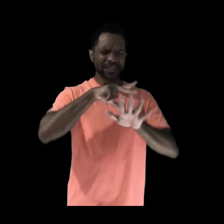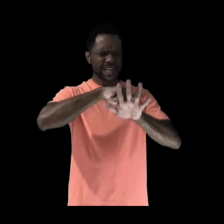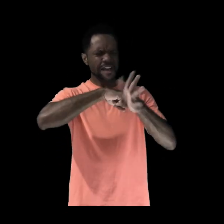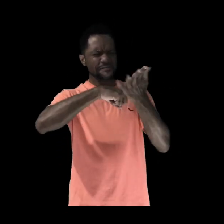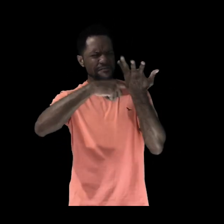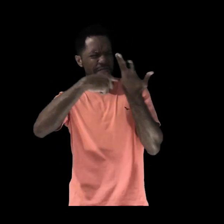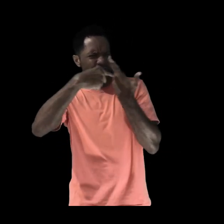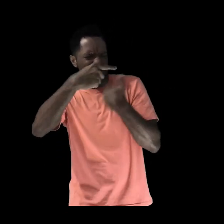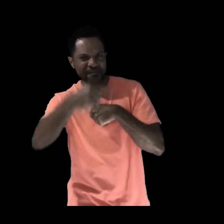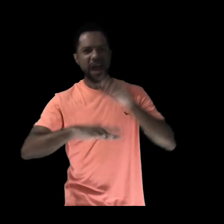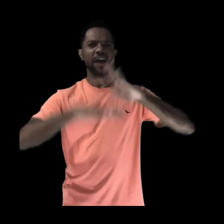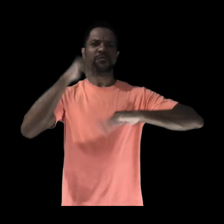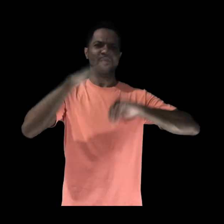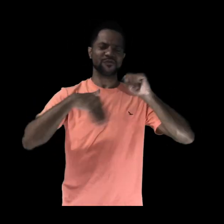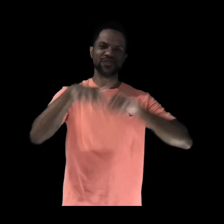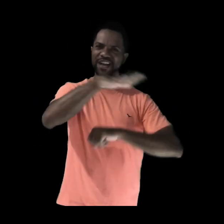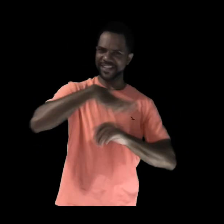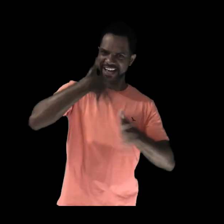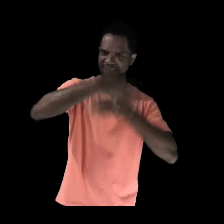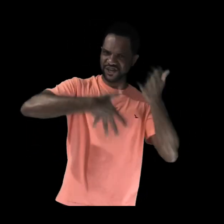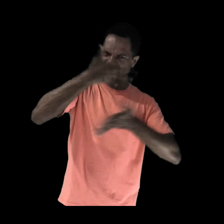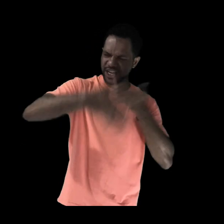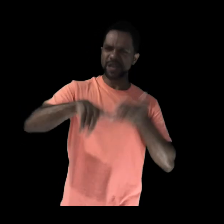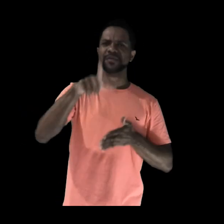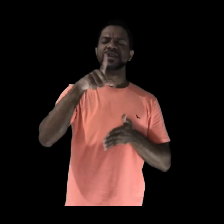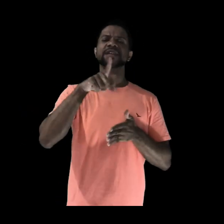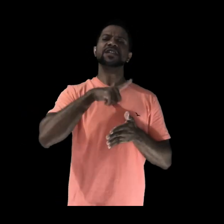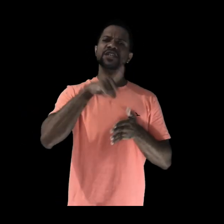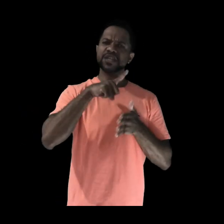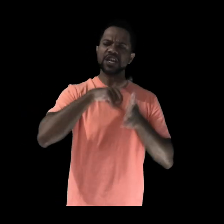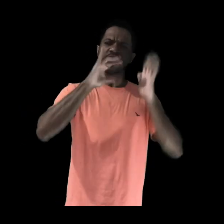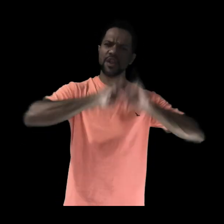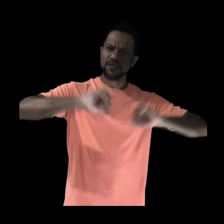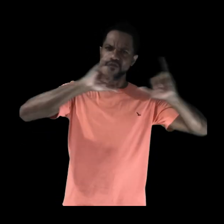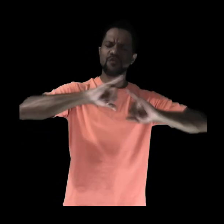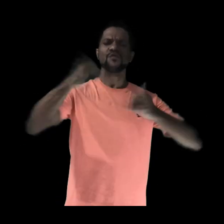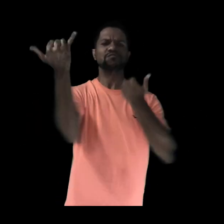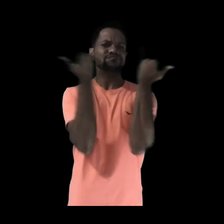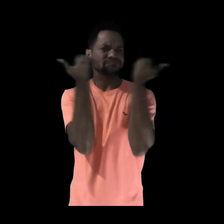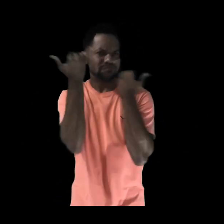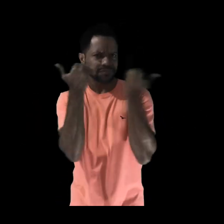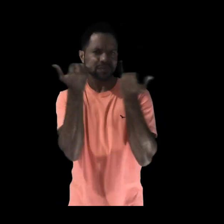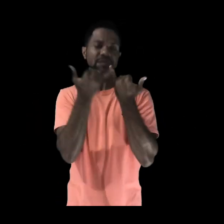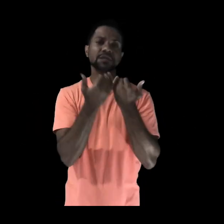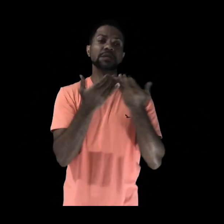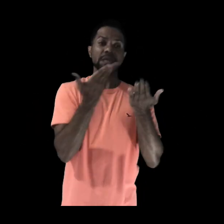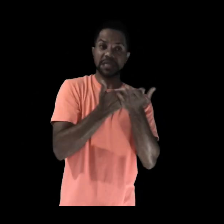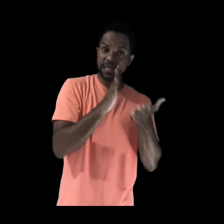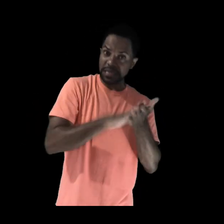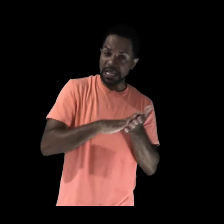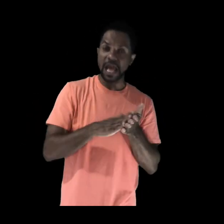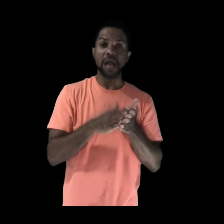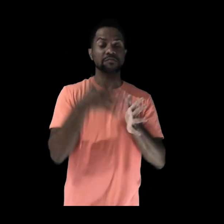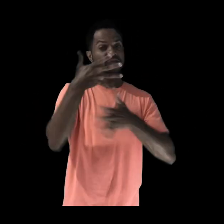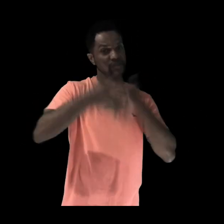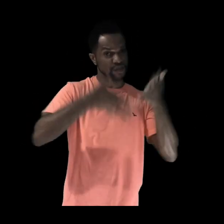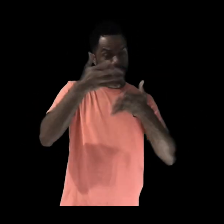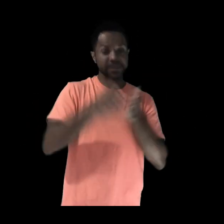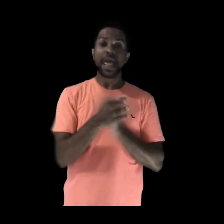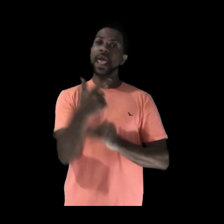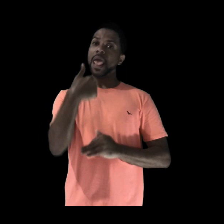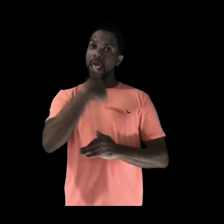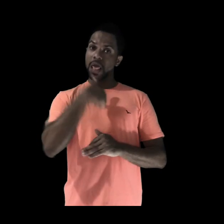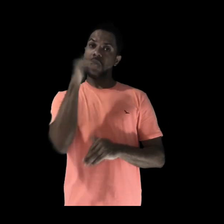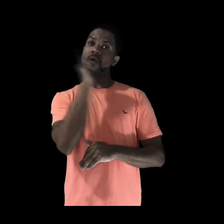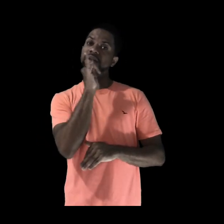de tradução a nível de Brasil, dando várias formações para intérpretes de Libras que já atuam, para que não atuam.